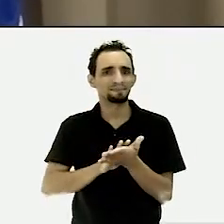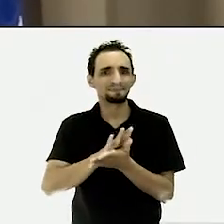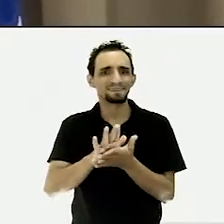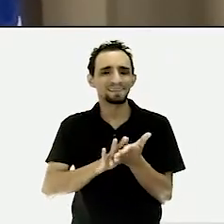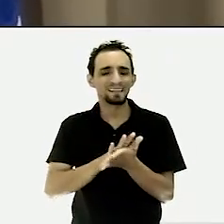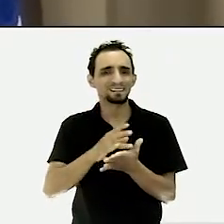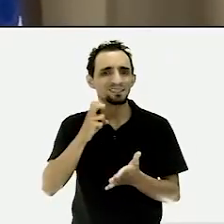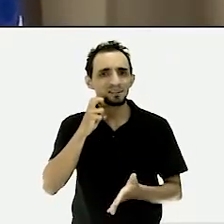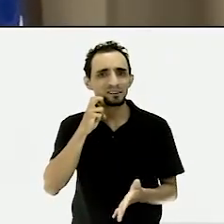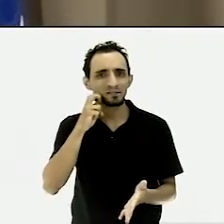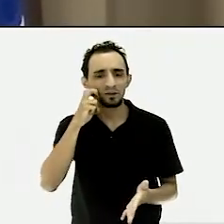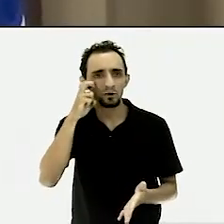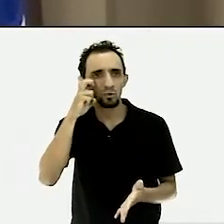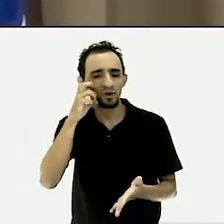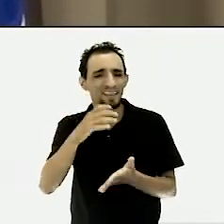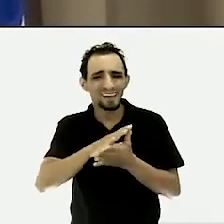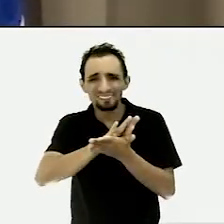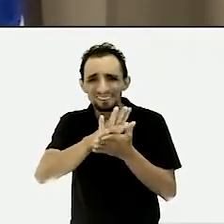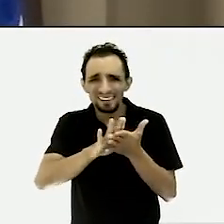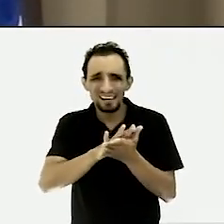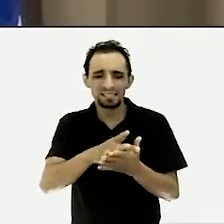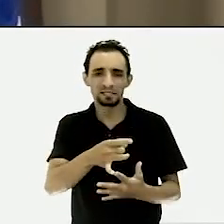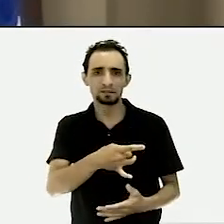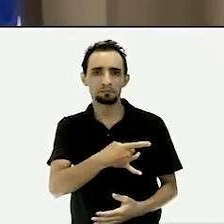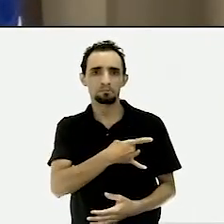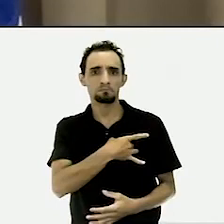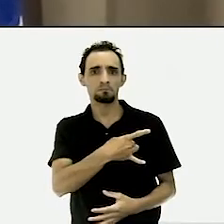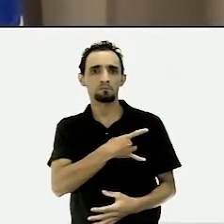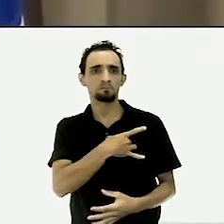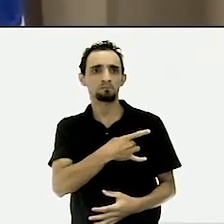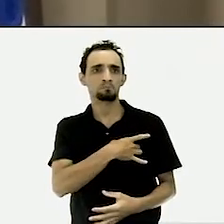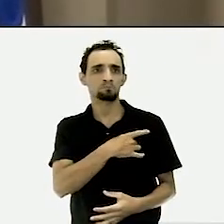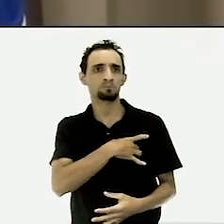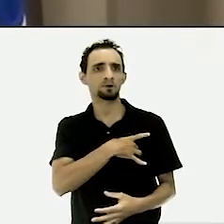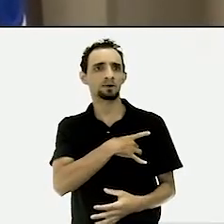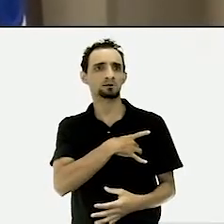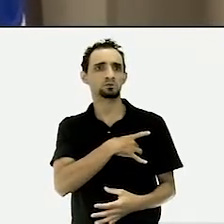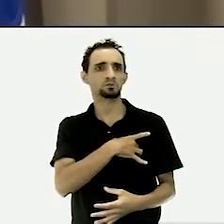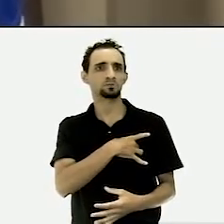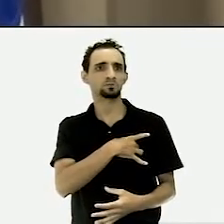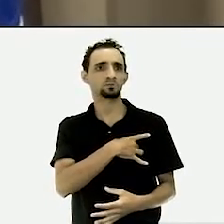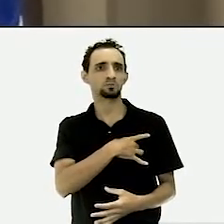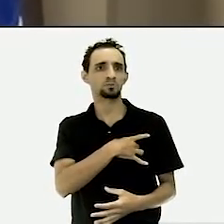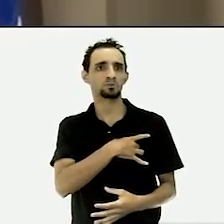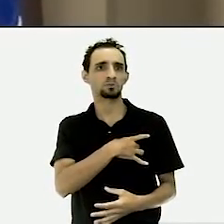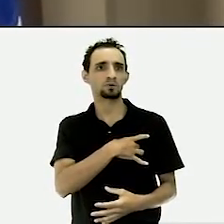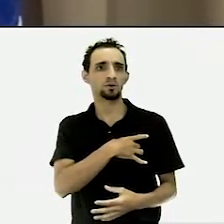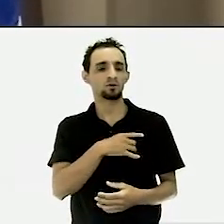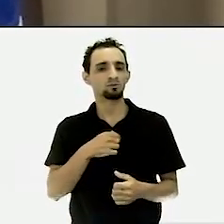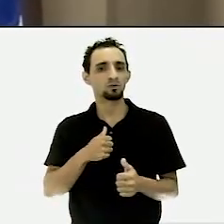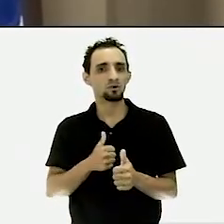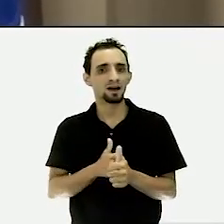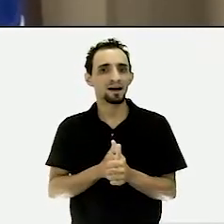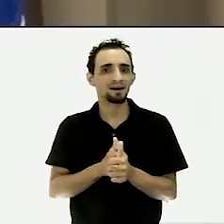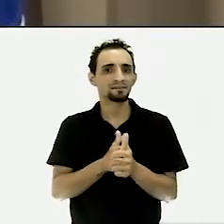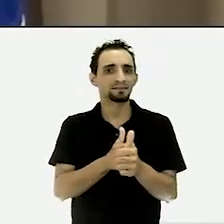medo de desabafar. Pelo menos uma psicóloga, às vezes, vou falar com uma advogada, a pessoa tem medo, uma psicóloga vai te orientar.